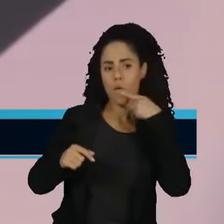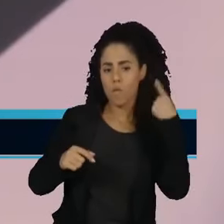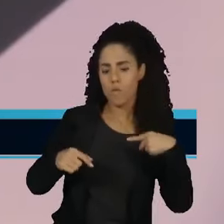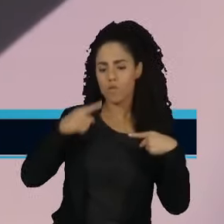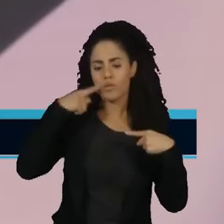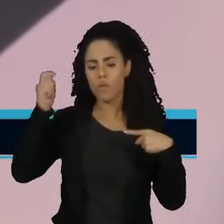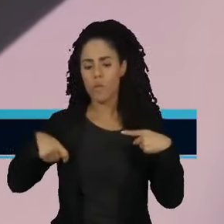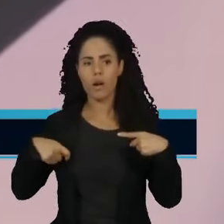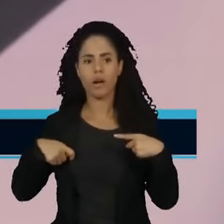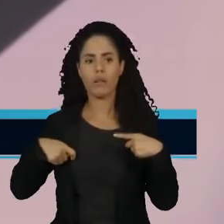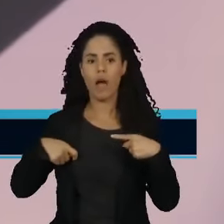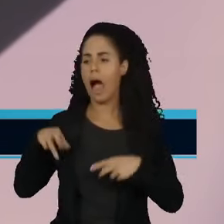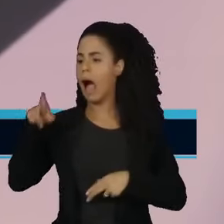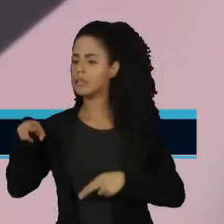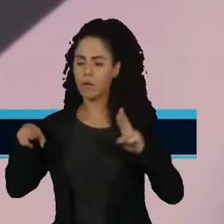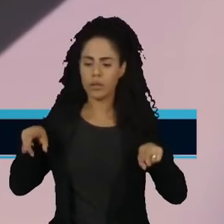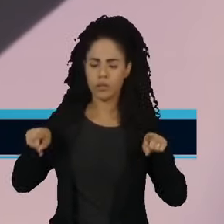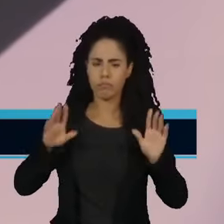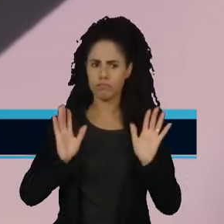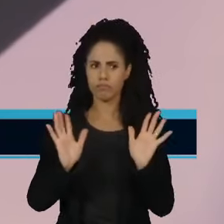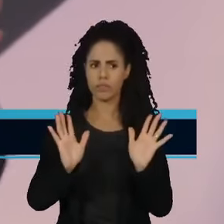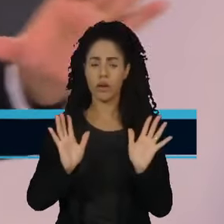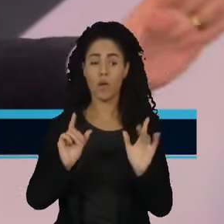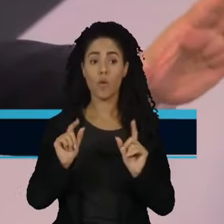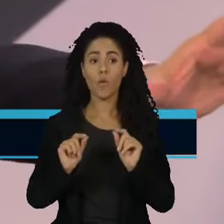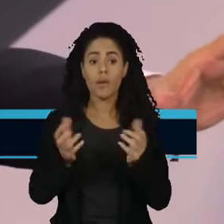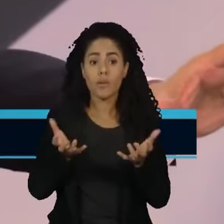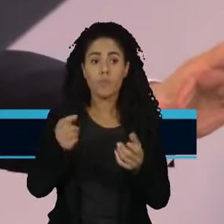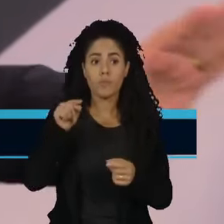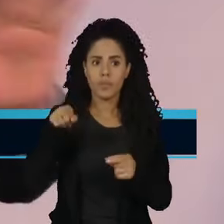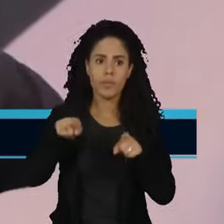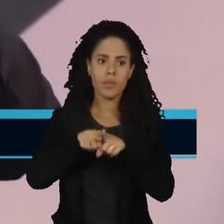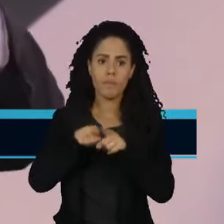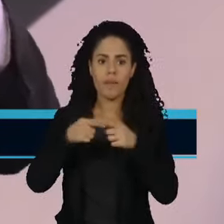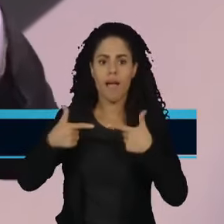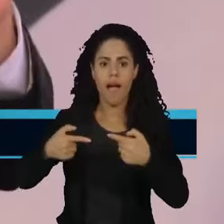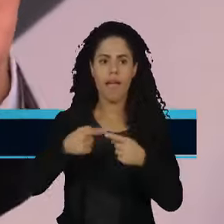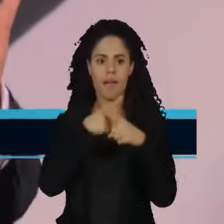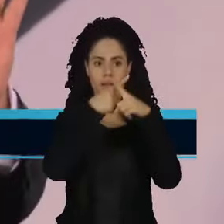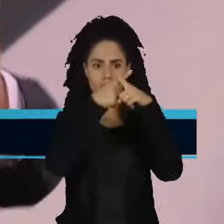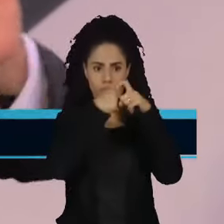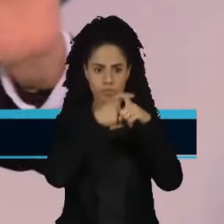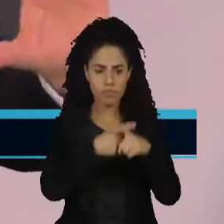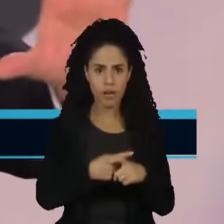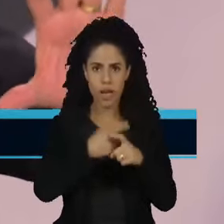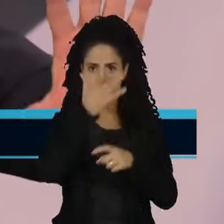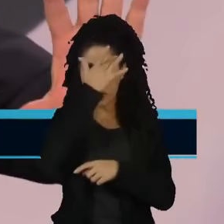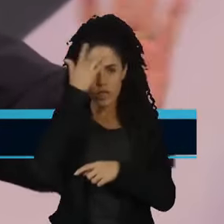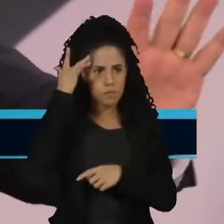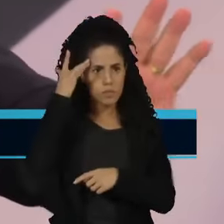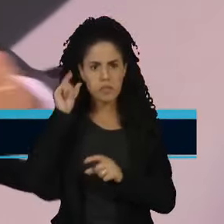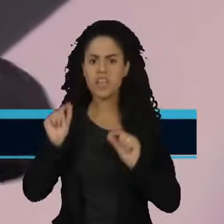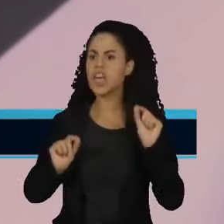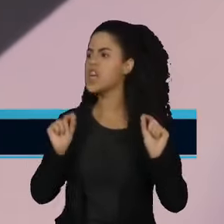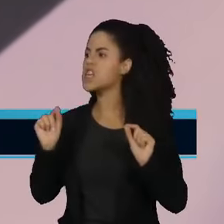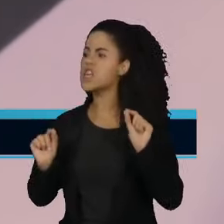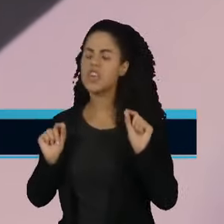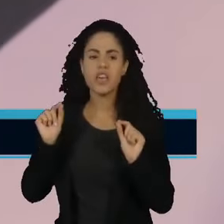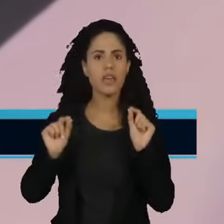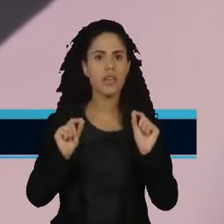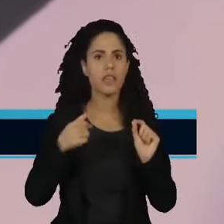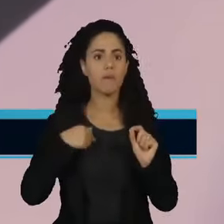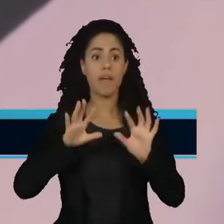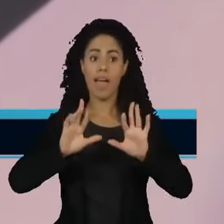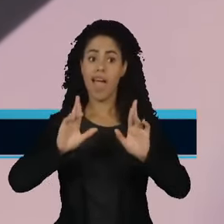razão em guerras as coisas nunca são fora aquela guerra dos nazistas que todo mundo faz filme porque é fácil saber quem é o mal as